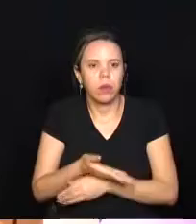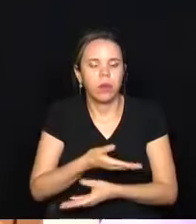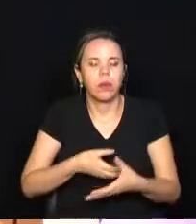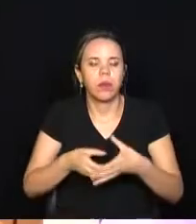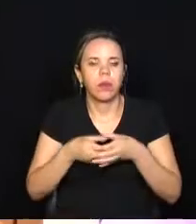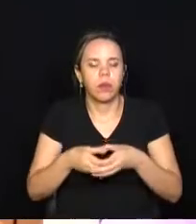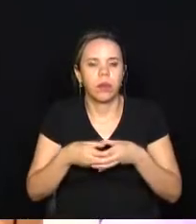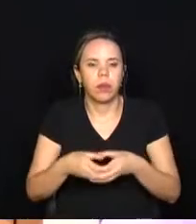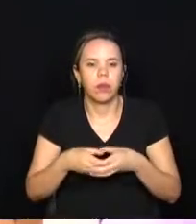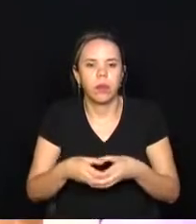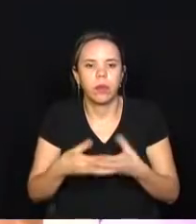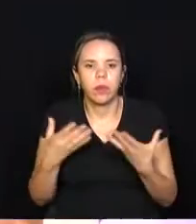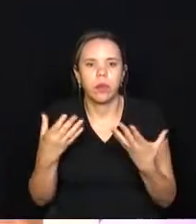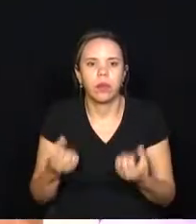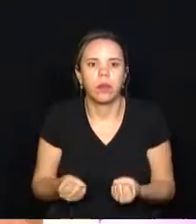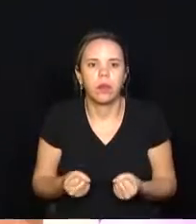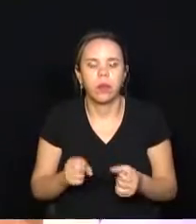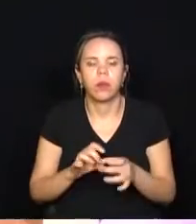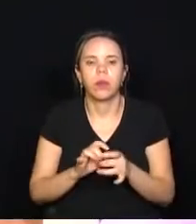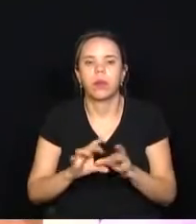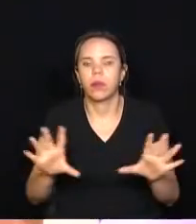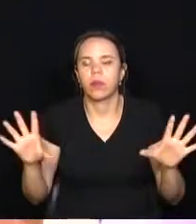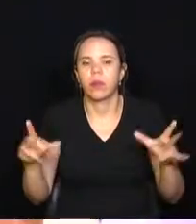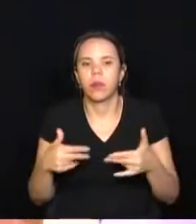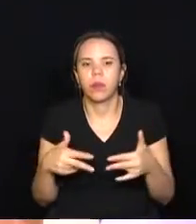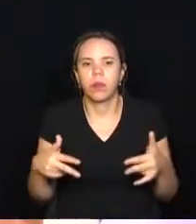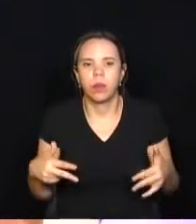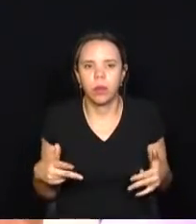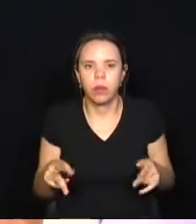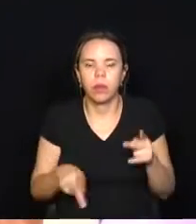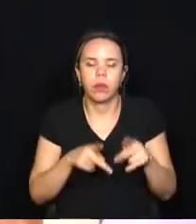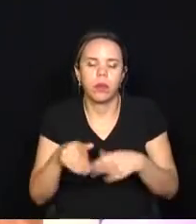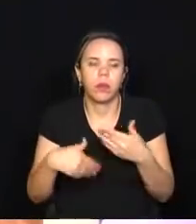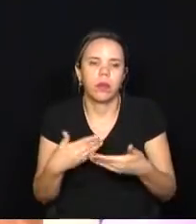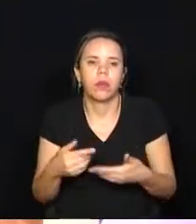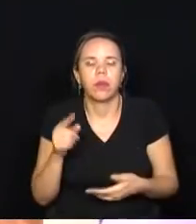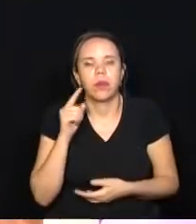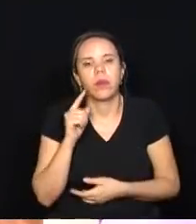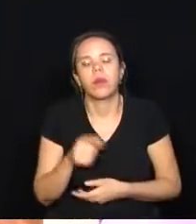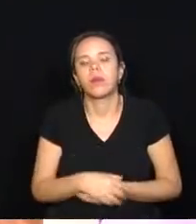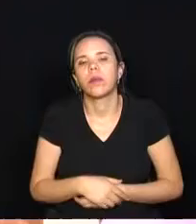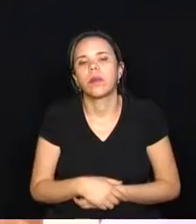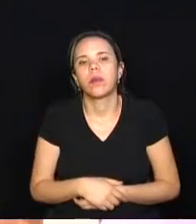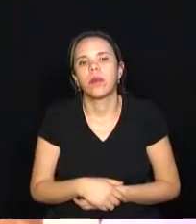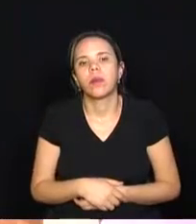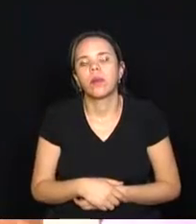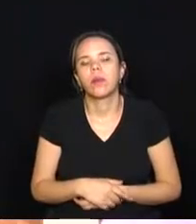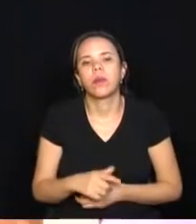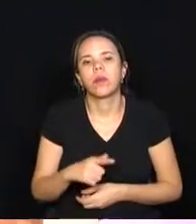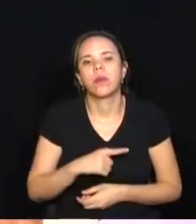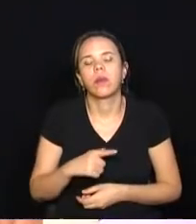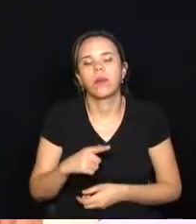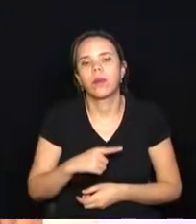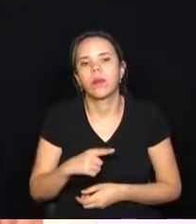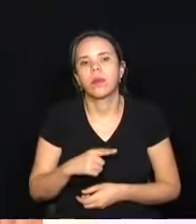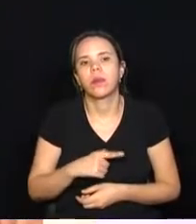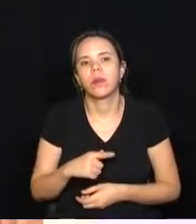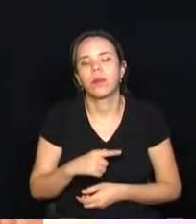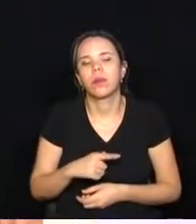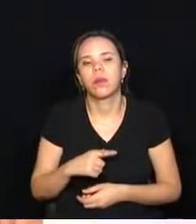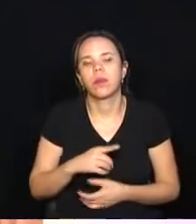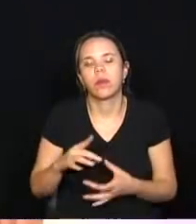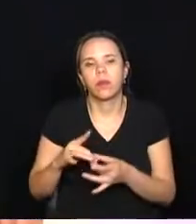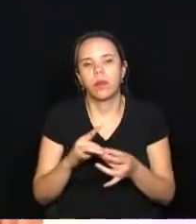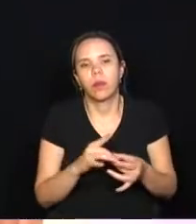né, e aceitar todas as questões do outro no dia a dia, né, você tem que ter essa questão ligada